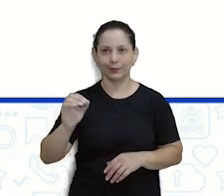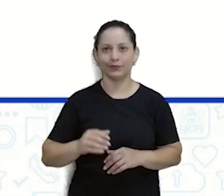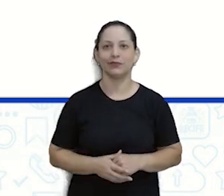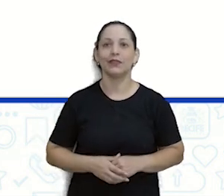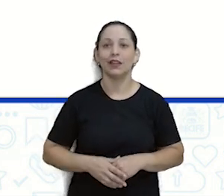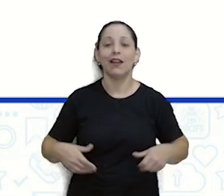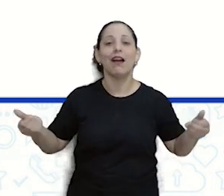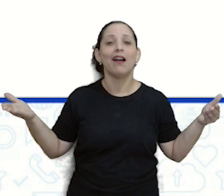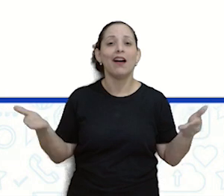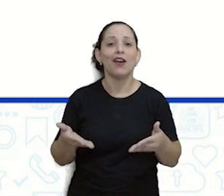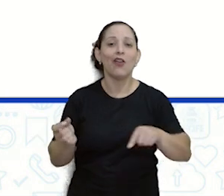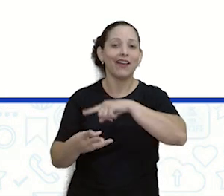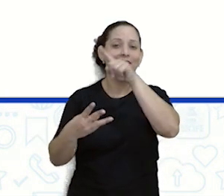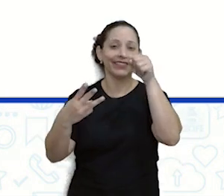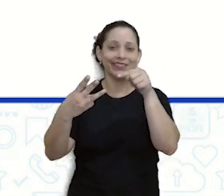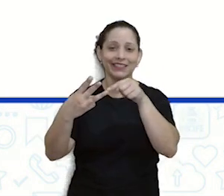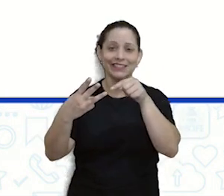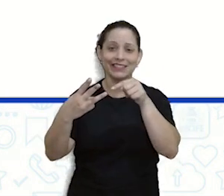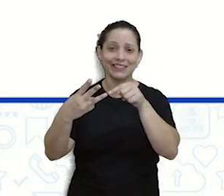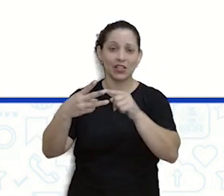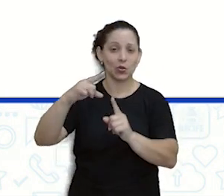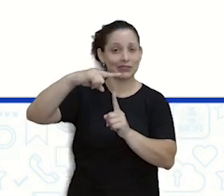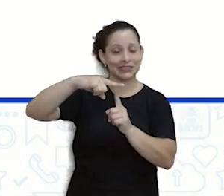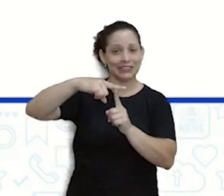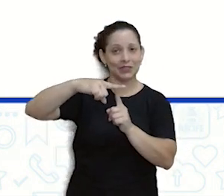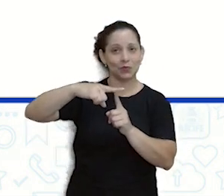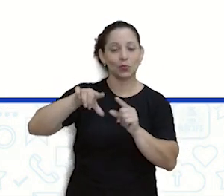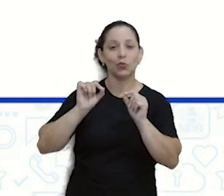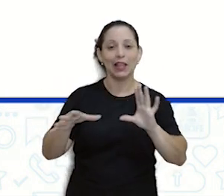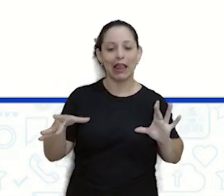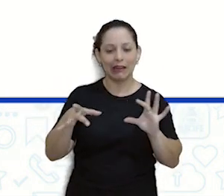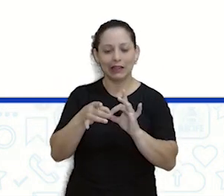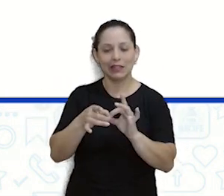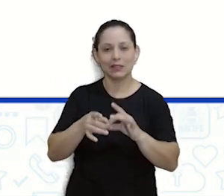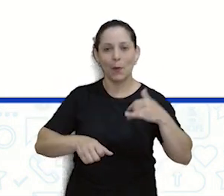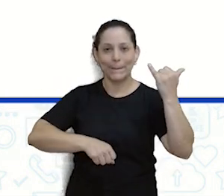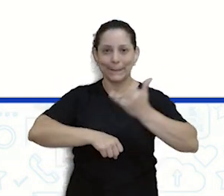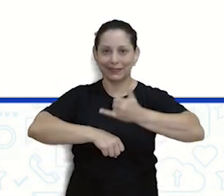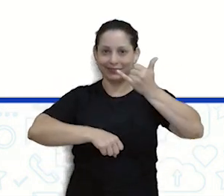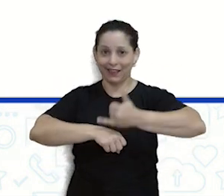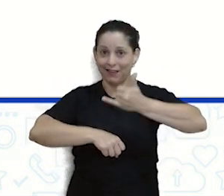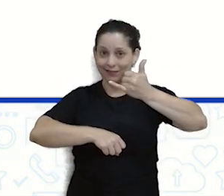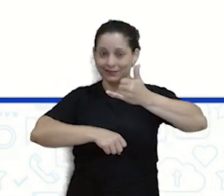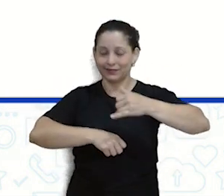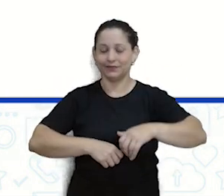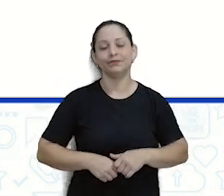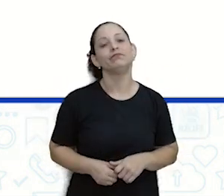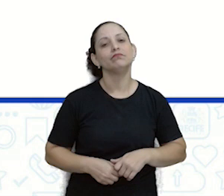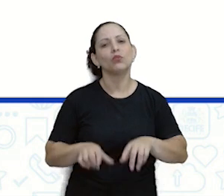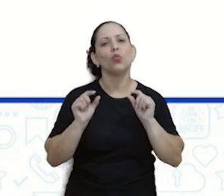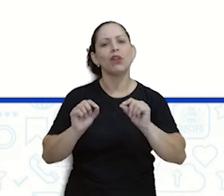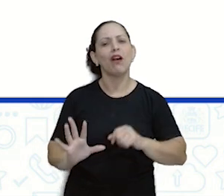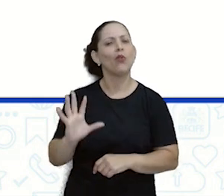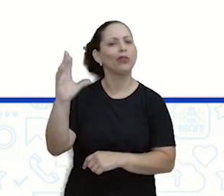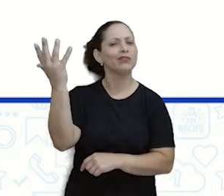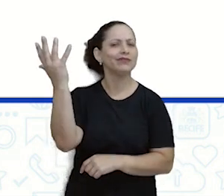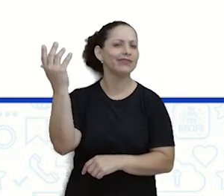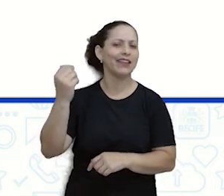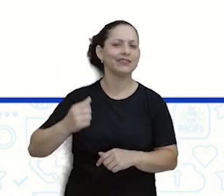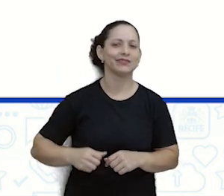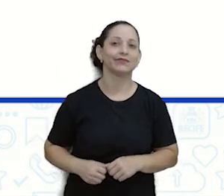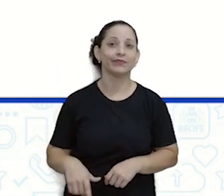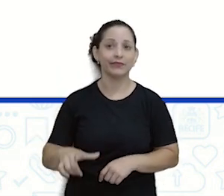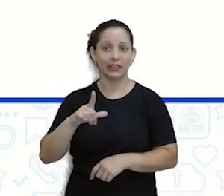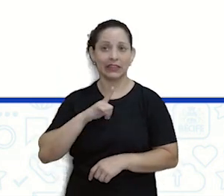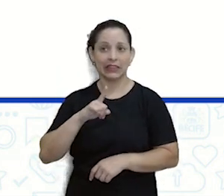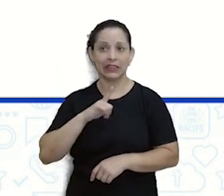E nosso terceiro tipo de ligação, que é a ligação metálica, tá certo? Então, o que acontece aí, ó? Temos